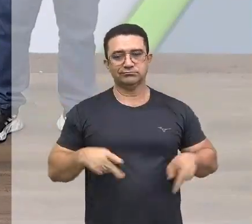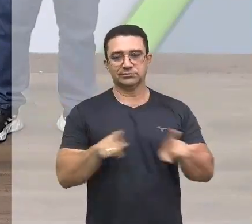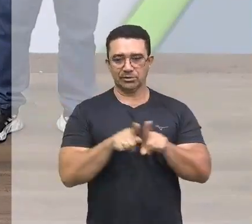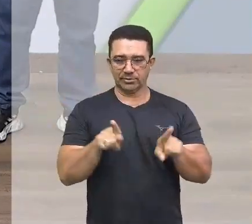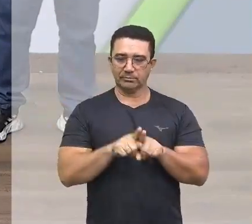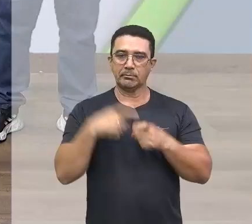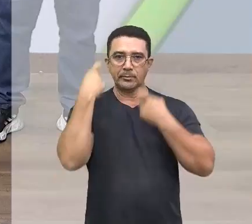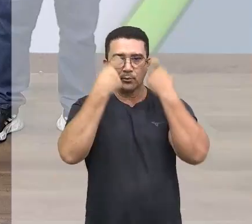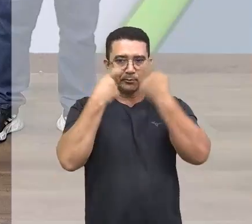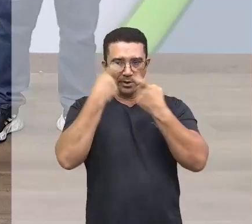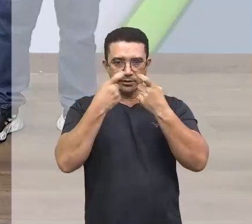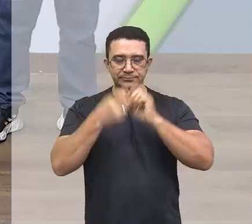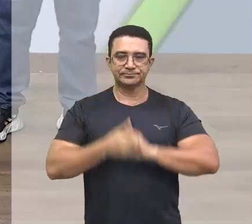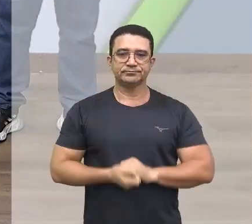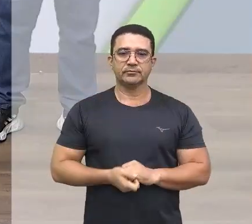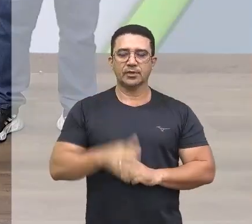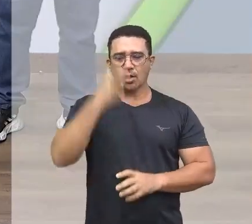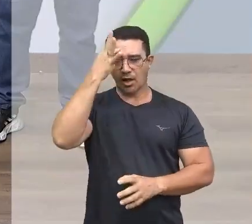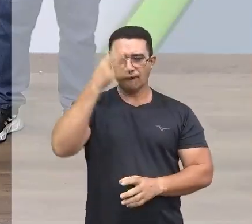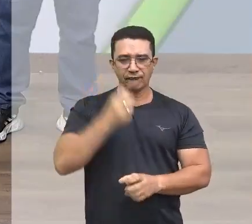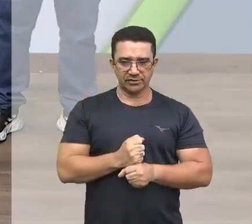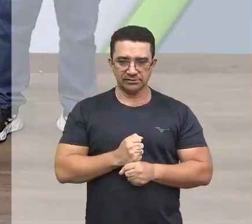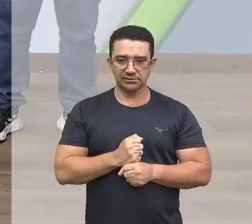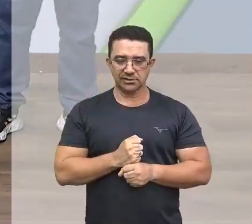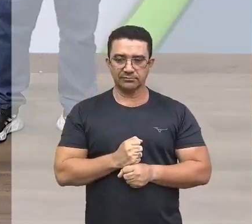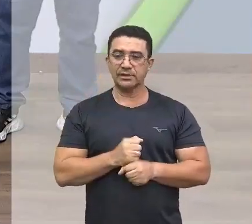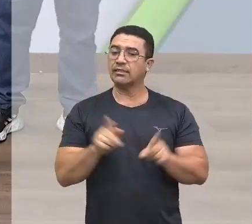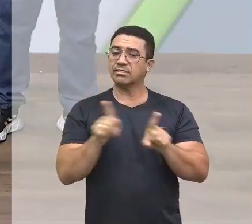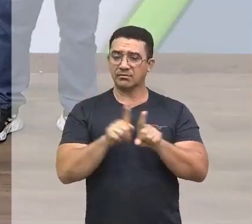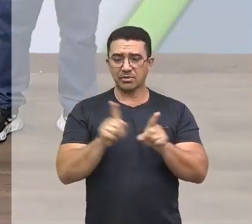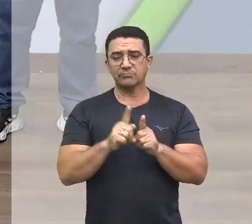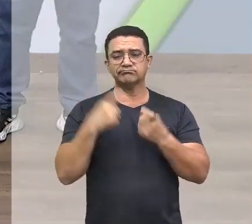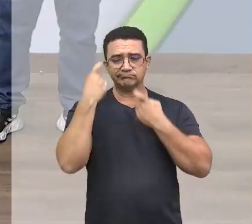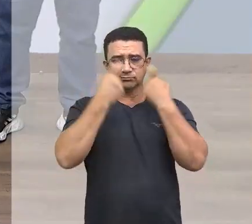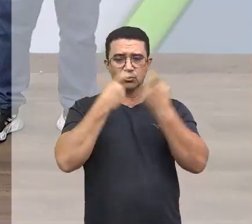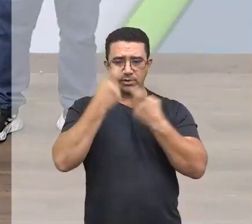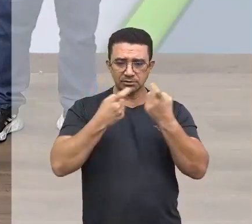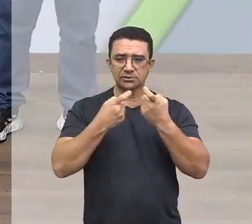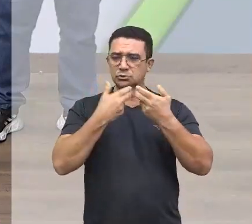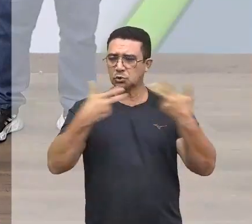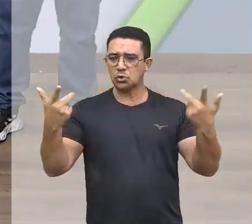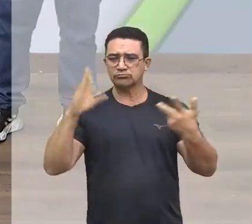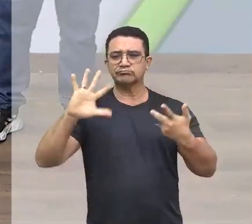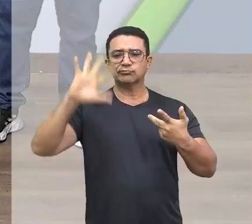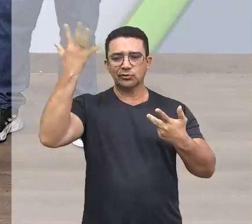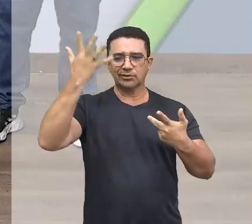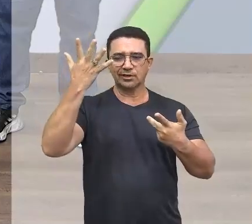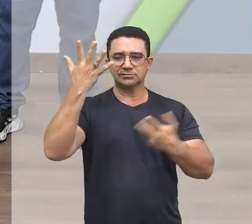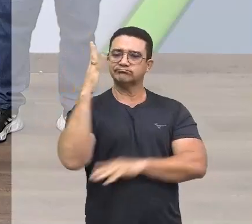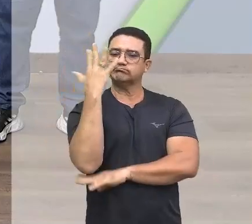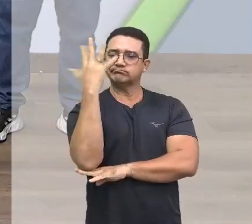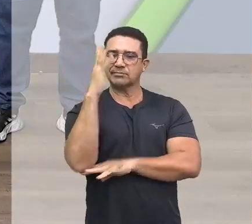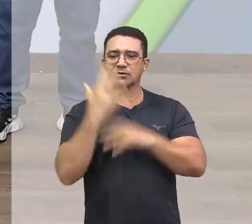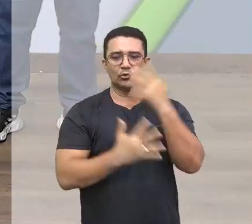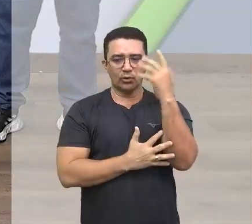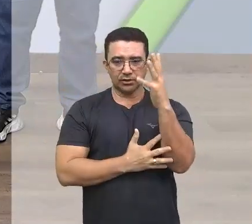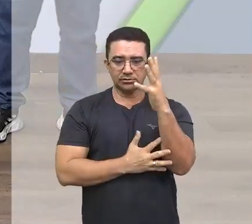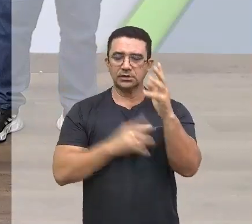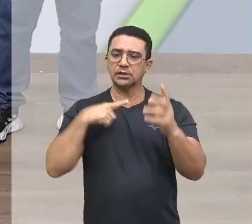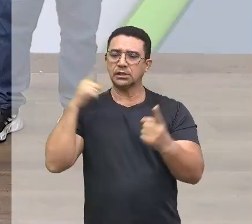também aqui na física, não é? A física, como ela estuda os fenômenos da natureza, ela também tem como objetivo